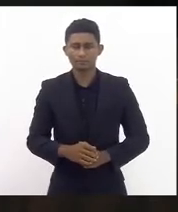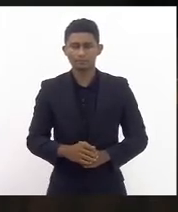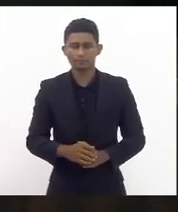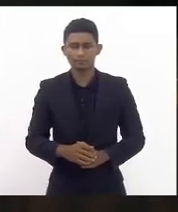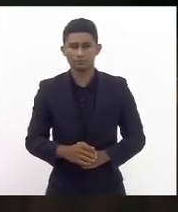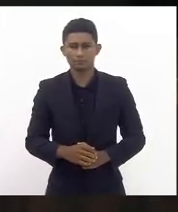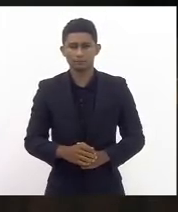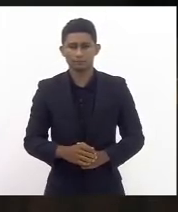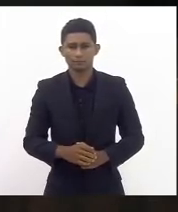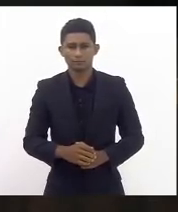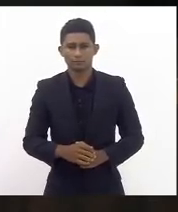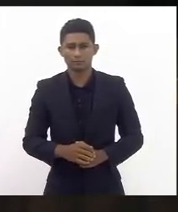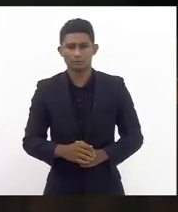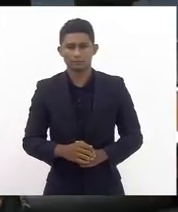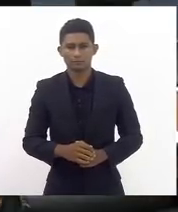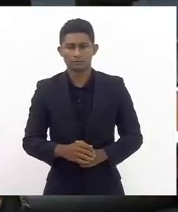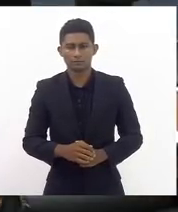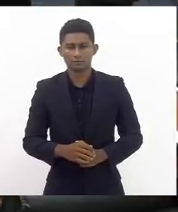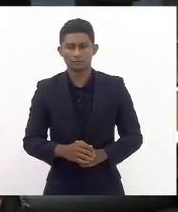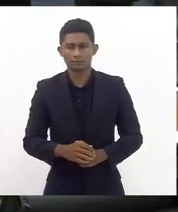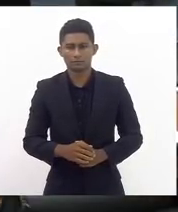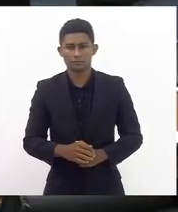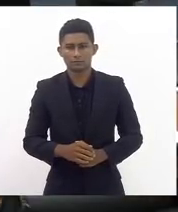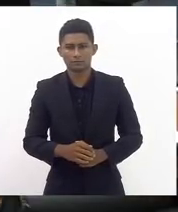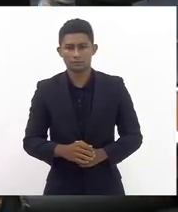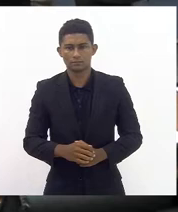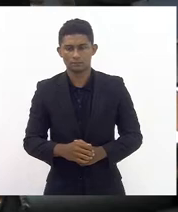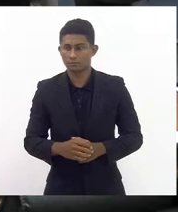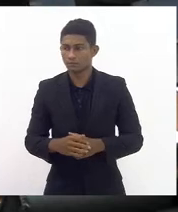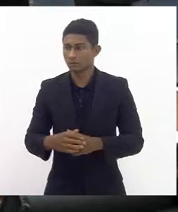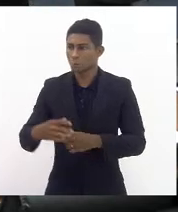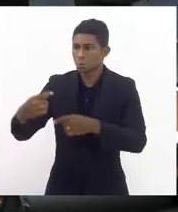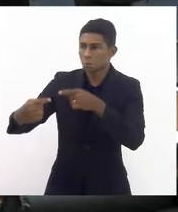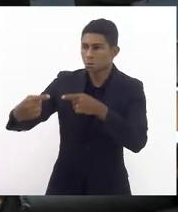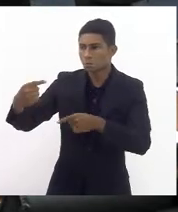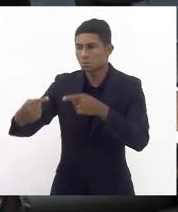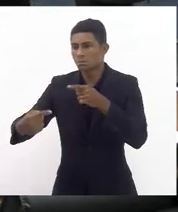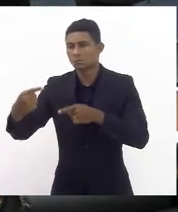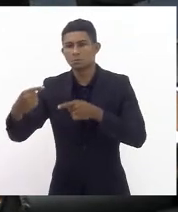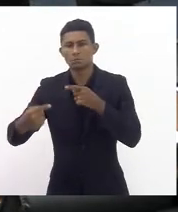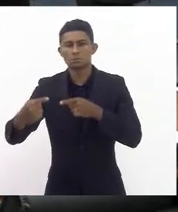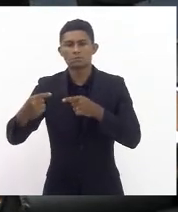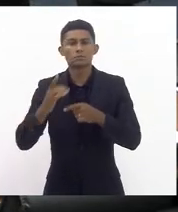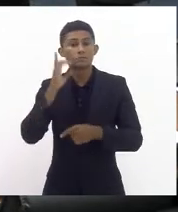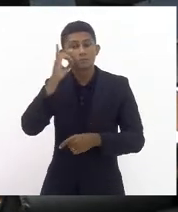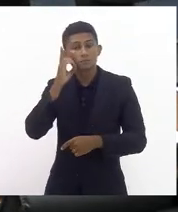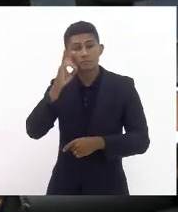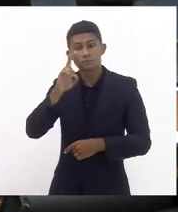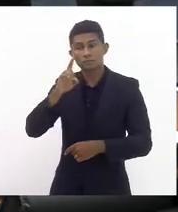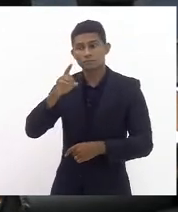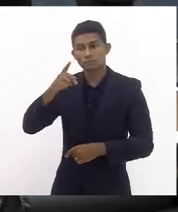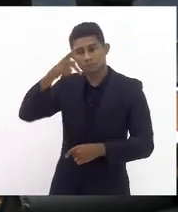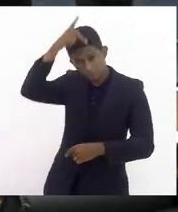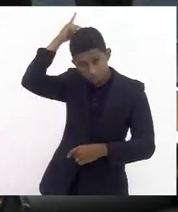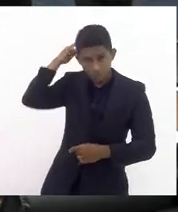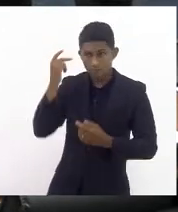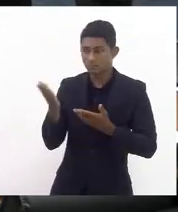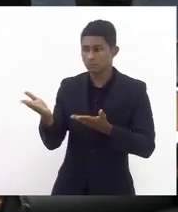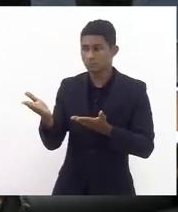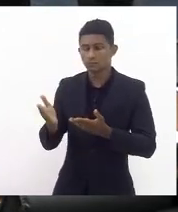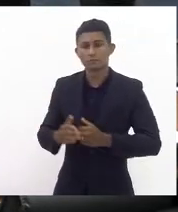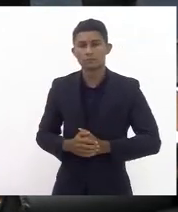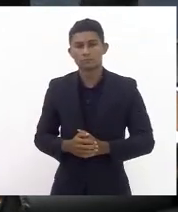Para discutir, Deputado Luiz. Senhor